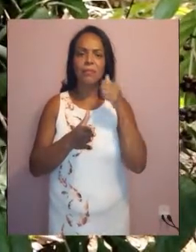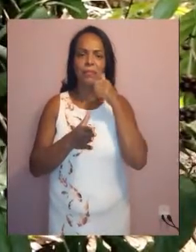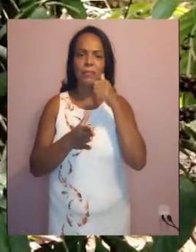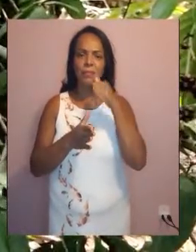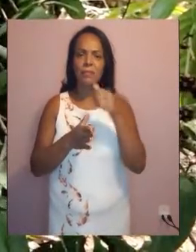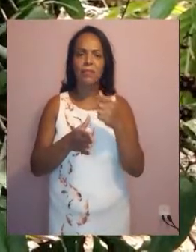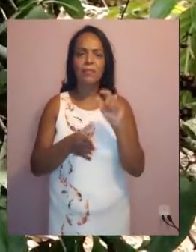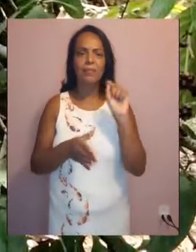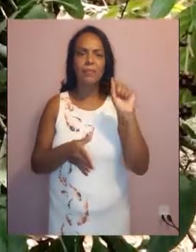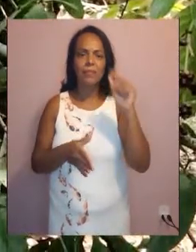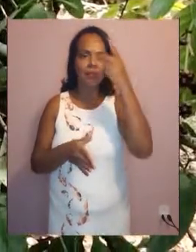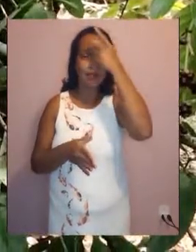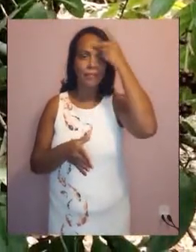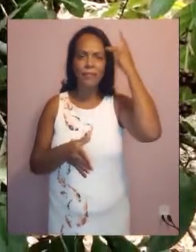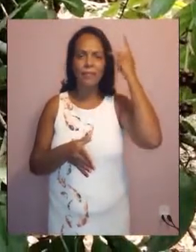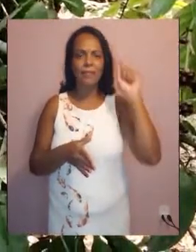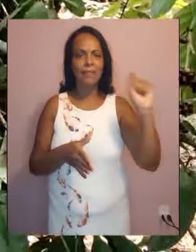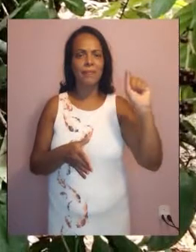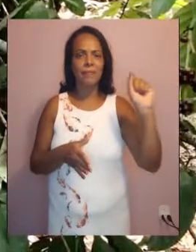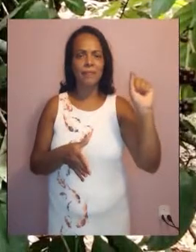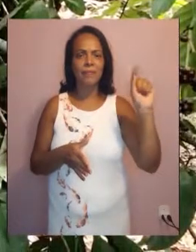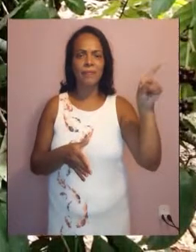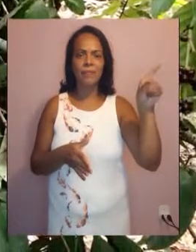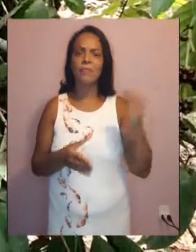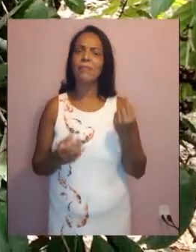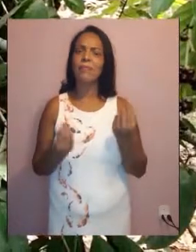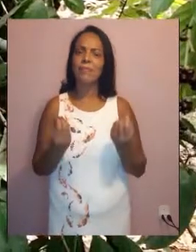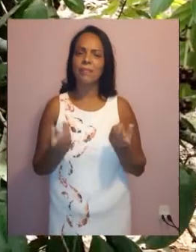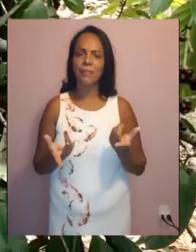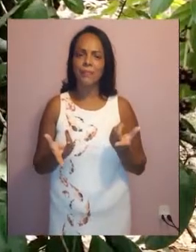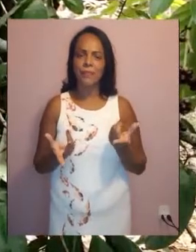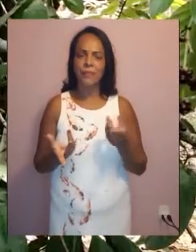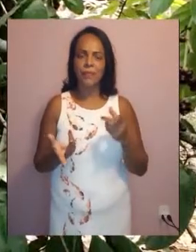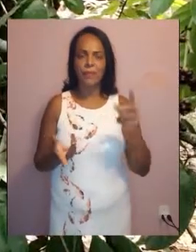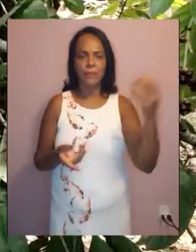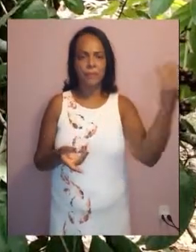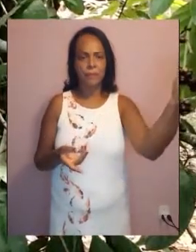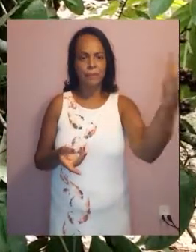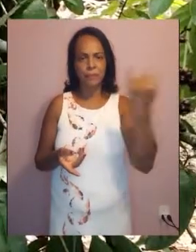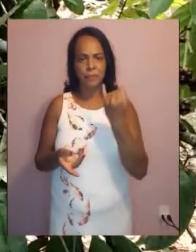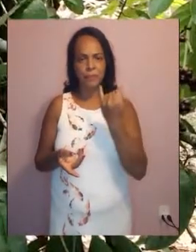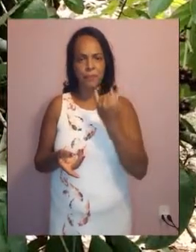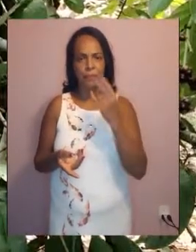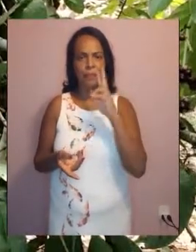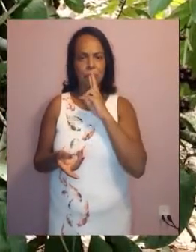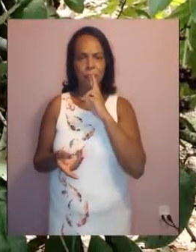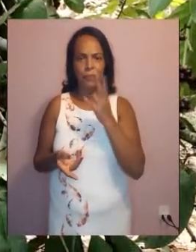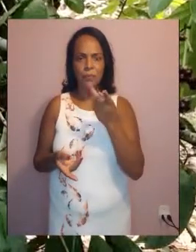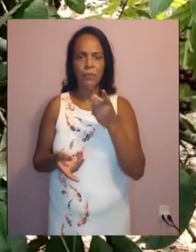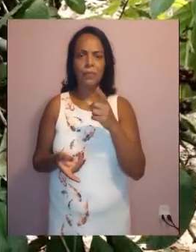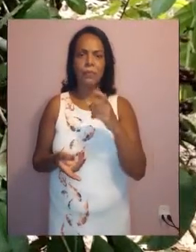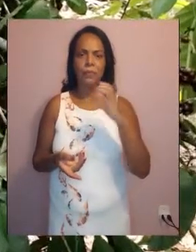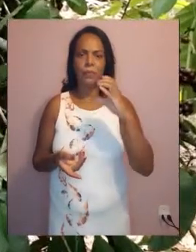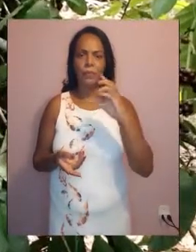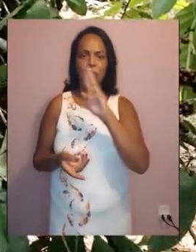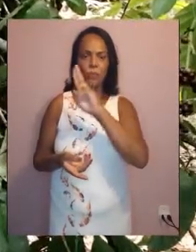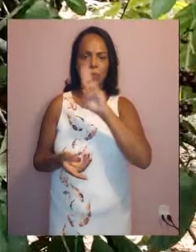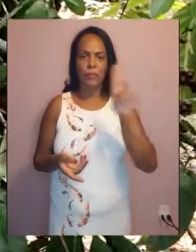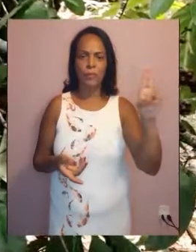Clara e que ela entrou contigo no navio. Quando